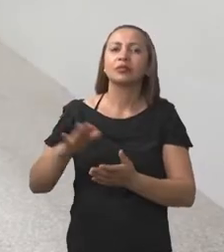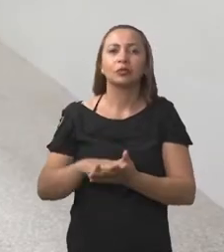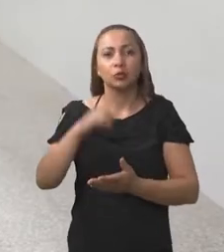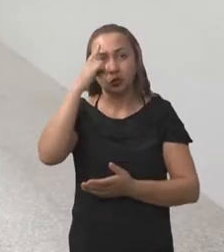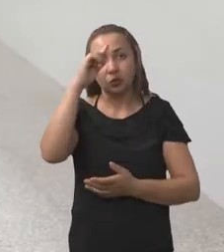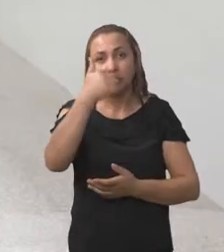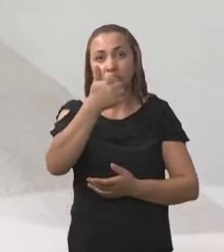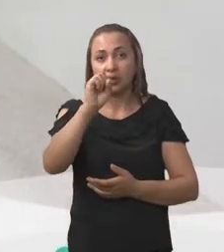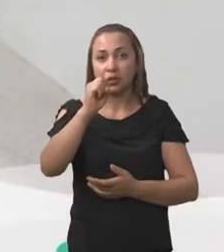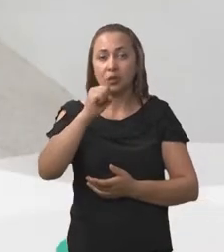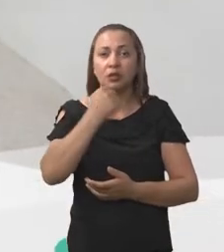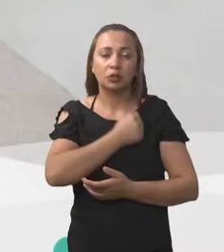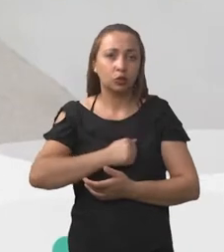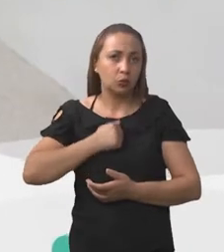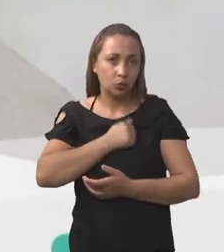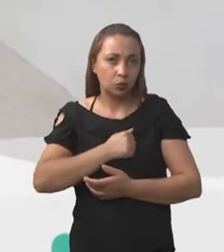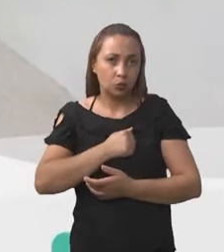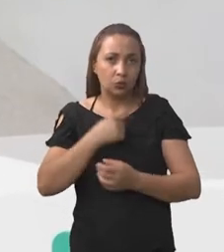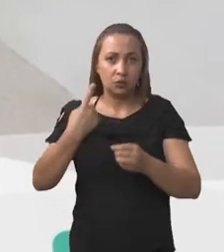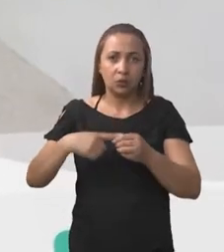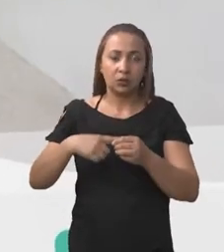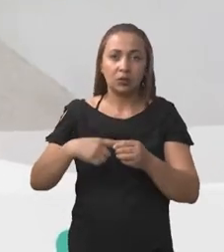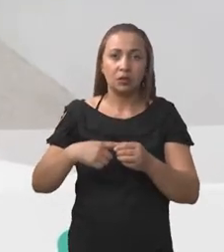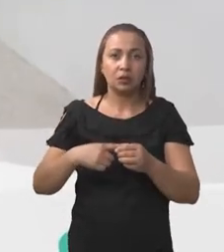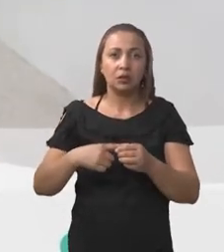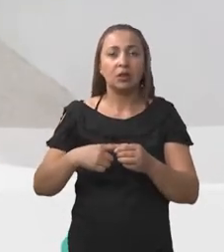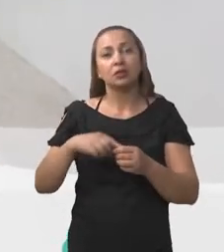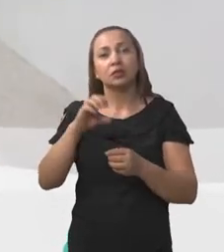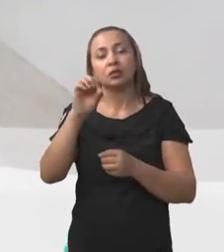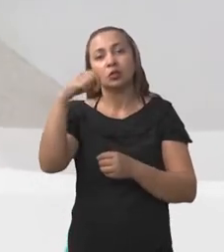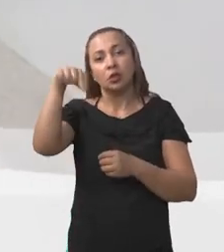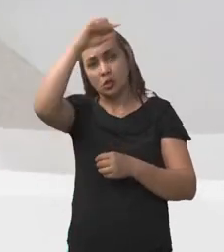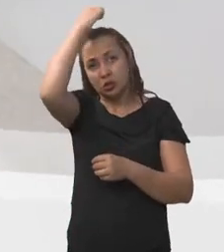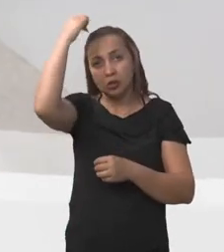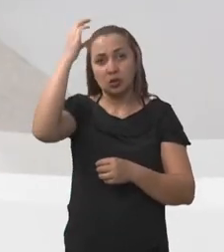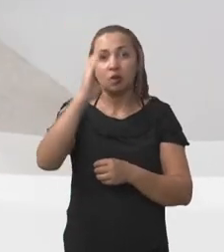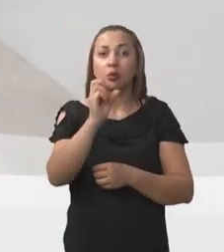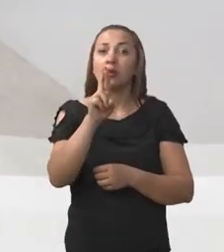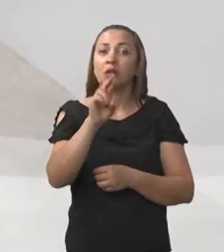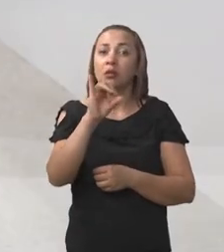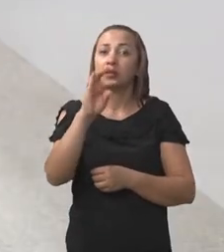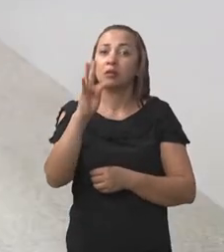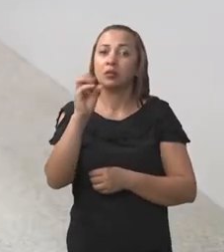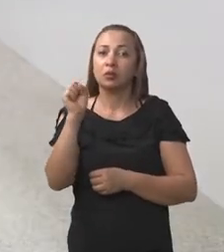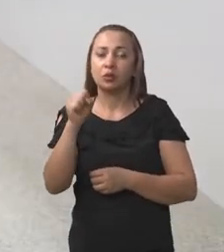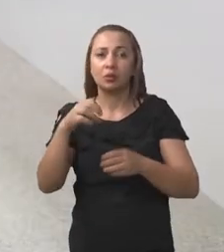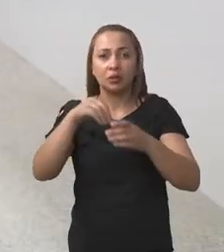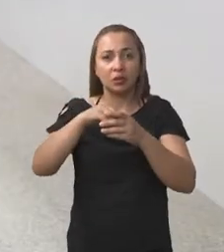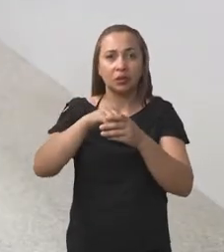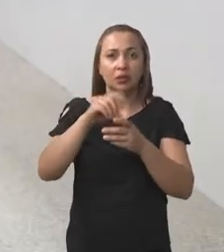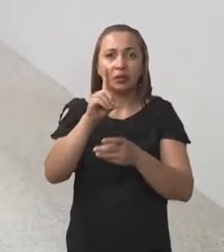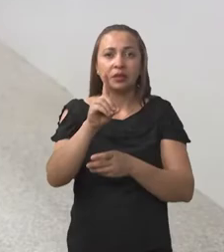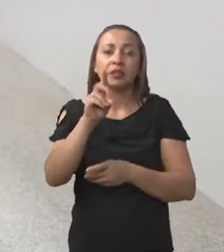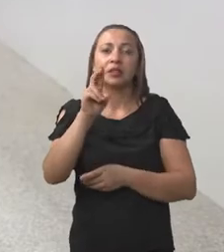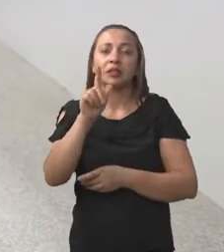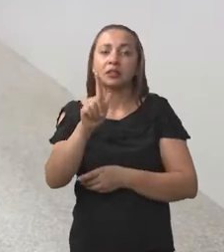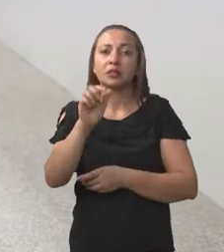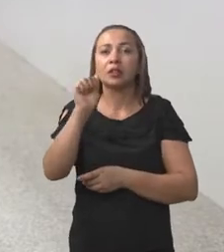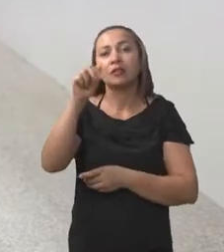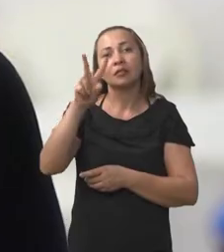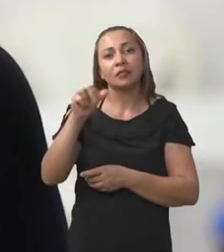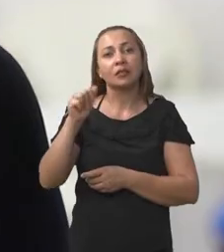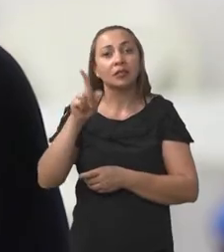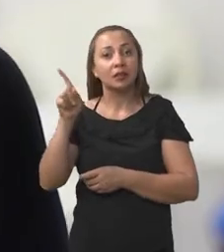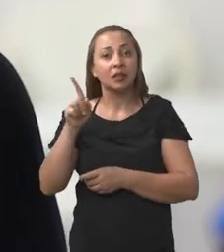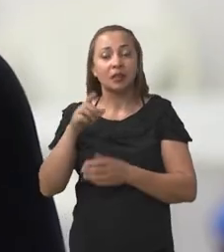dia 10 de agosto, na cidade de São Cristóvão, dentro da DAGV de lá, nós estamos